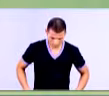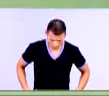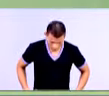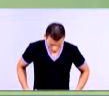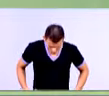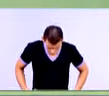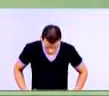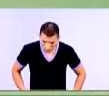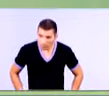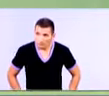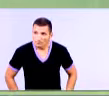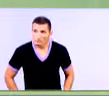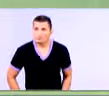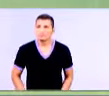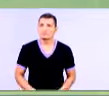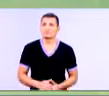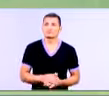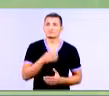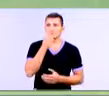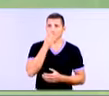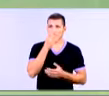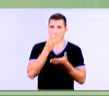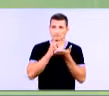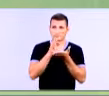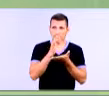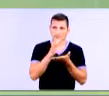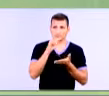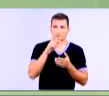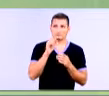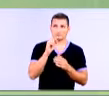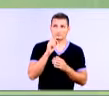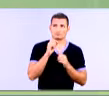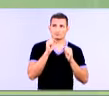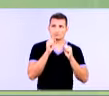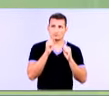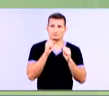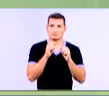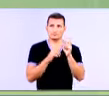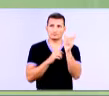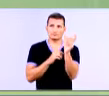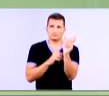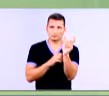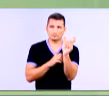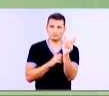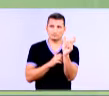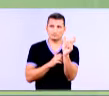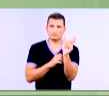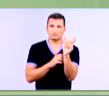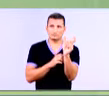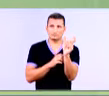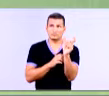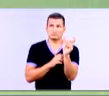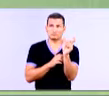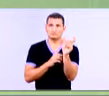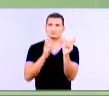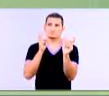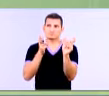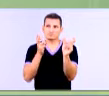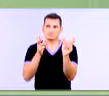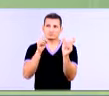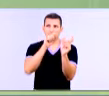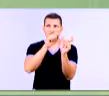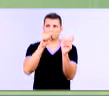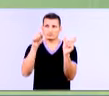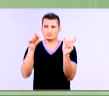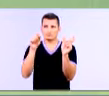Uma coisa boa, gente, no Java é que a gente pode declarar e atribuir em um mesmo comando, gente. Eu